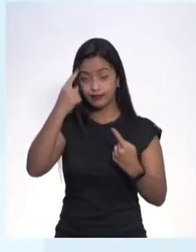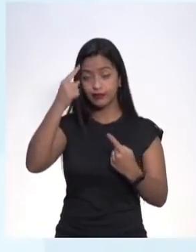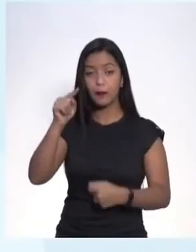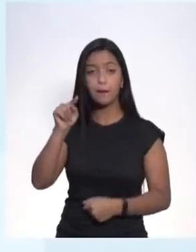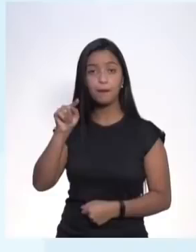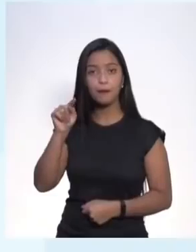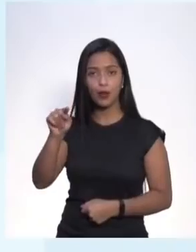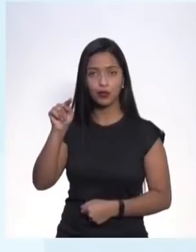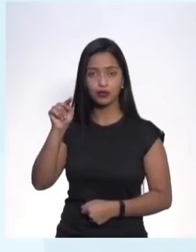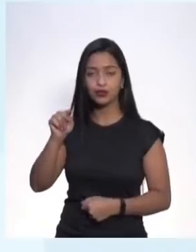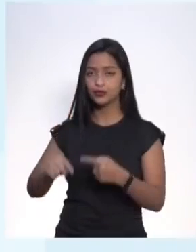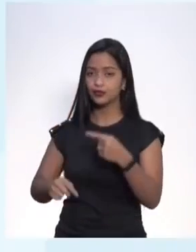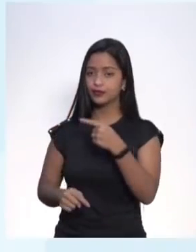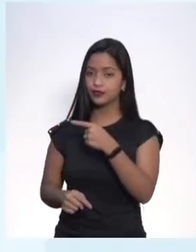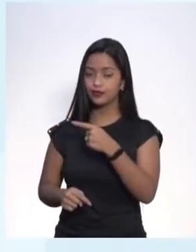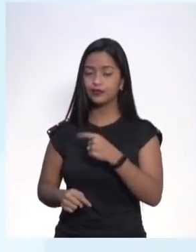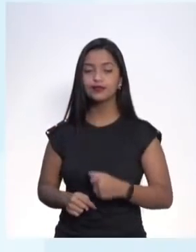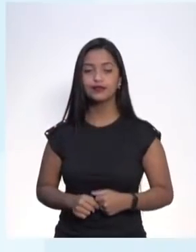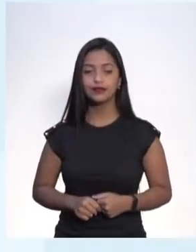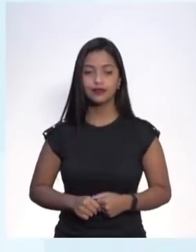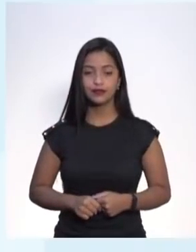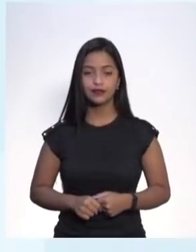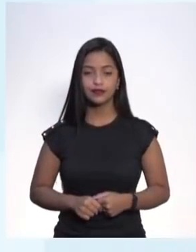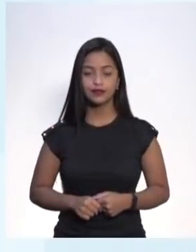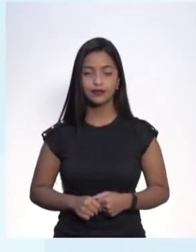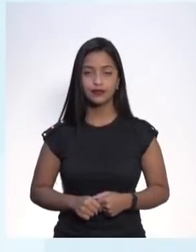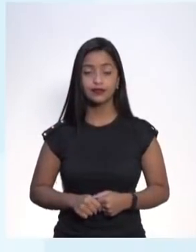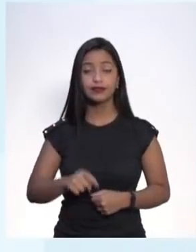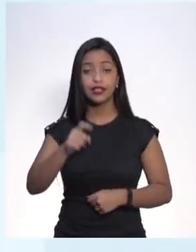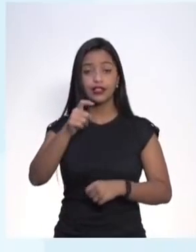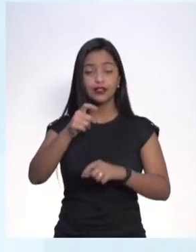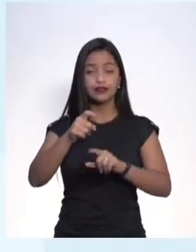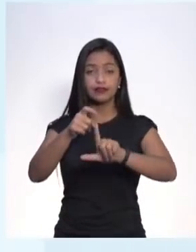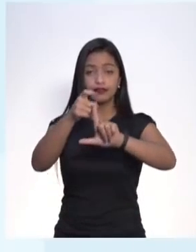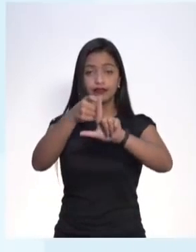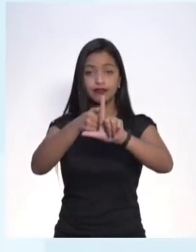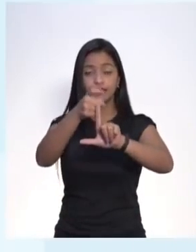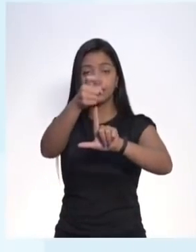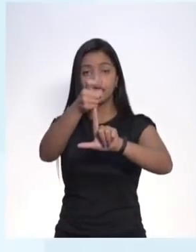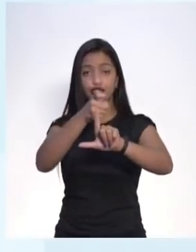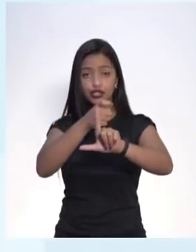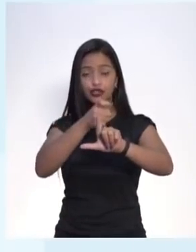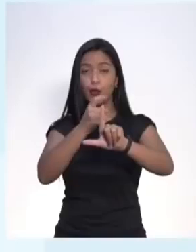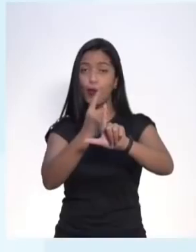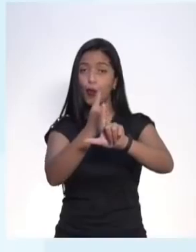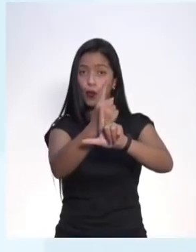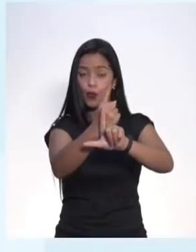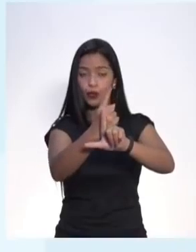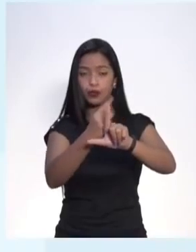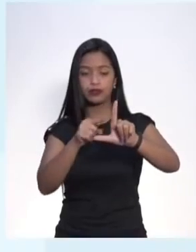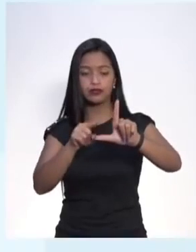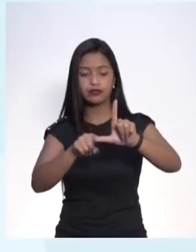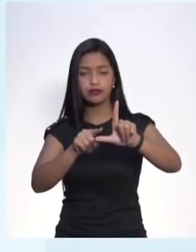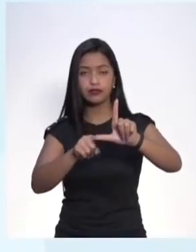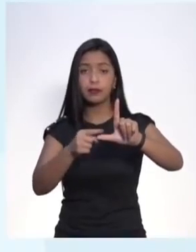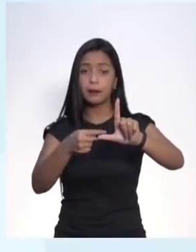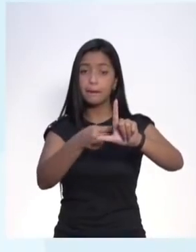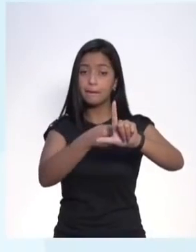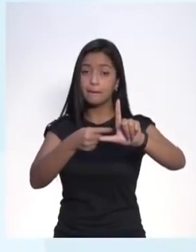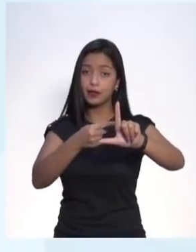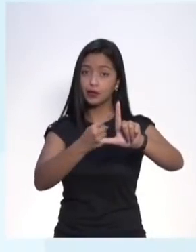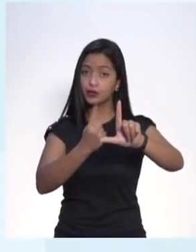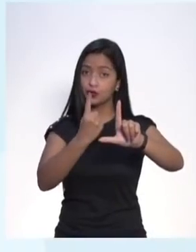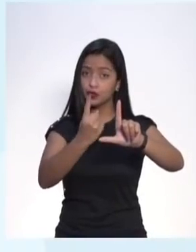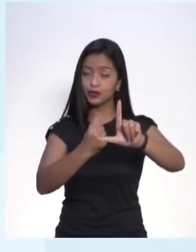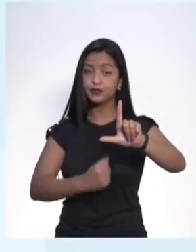ó, do A. Então x é 1 e y é 1 negativo. Eu tenho outro ponto aqui, ó, 3 e menos 1,